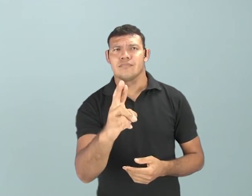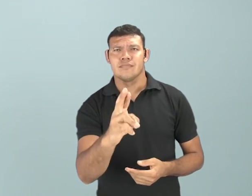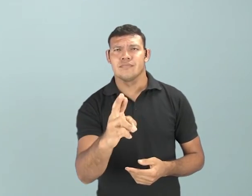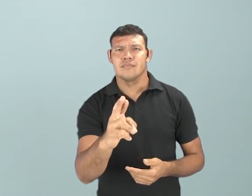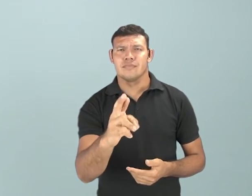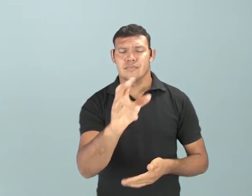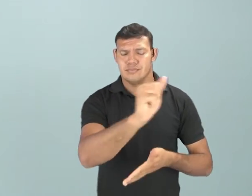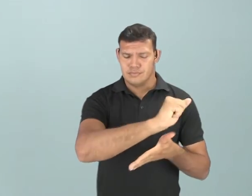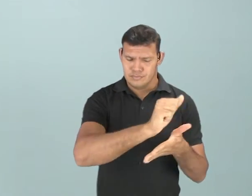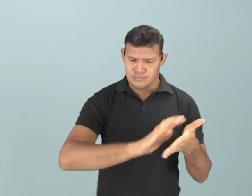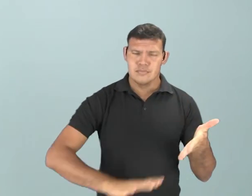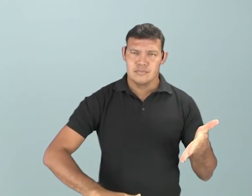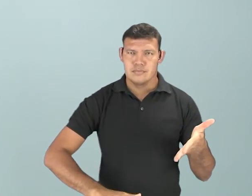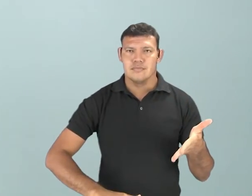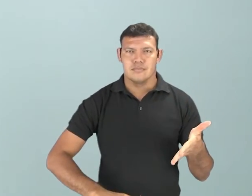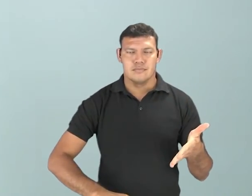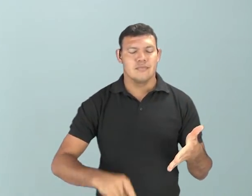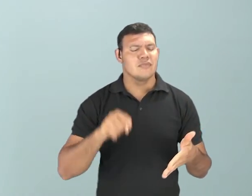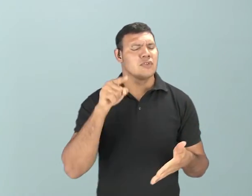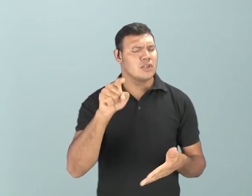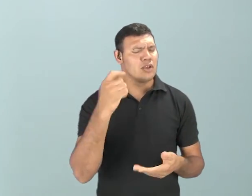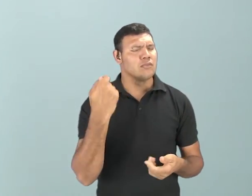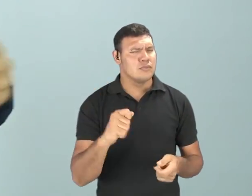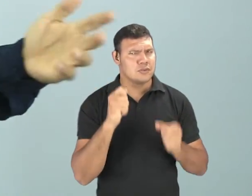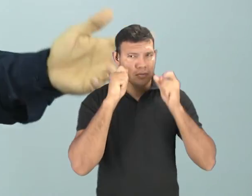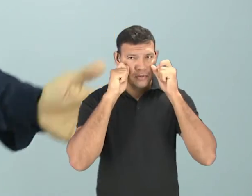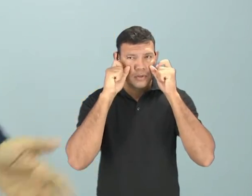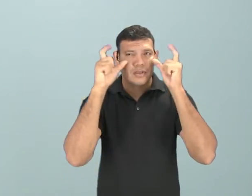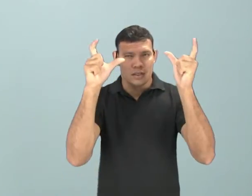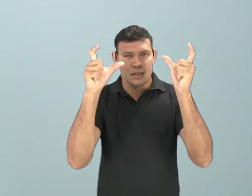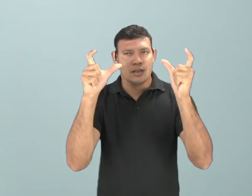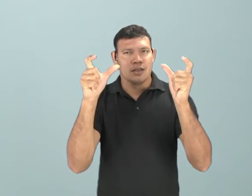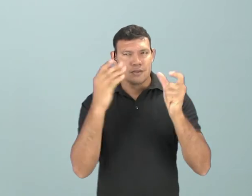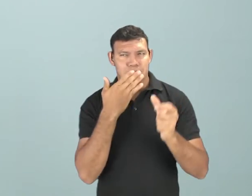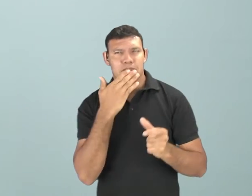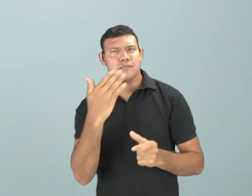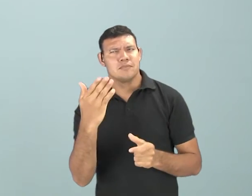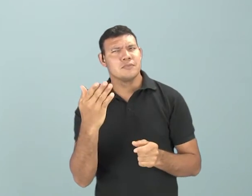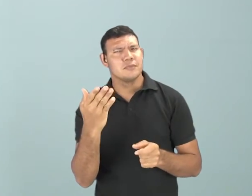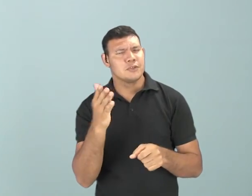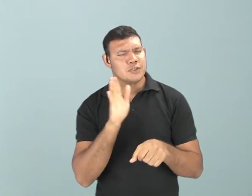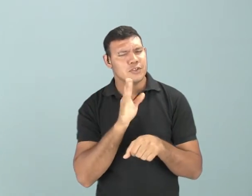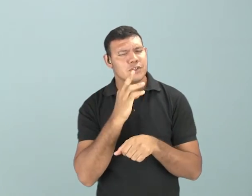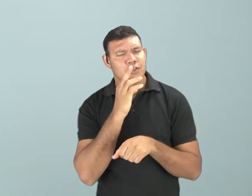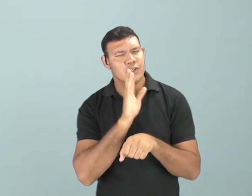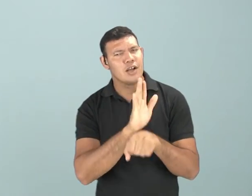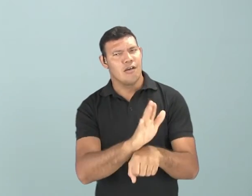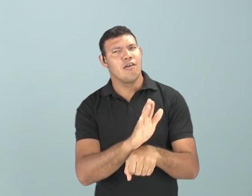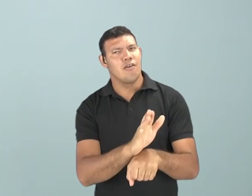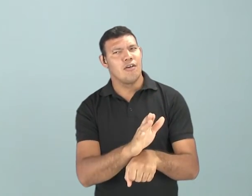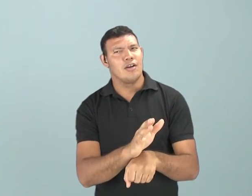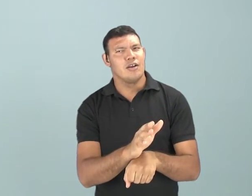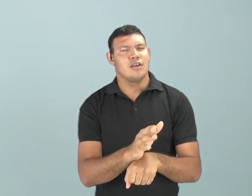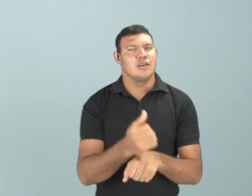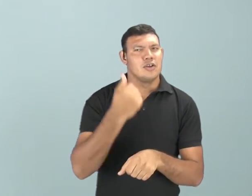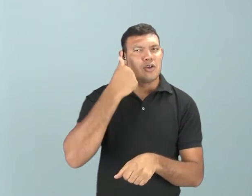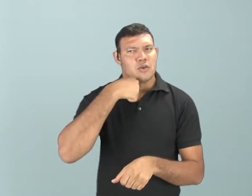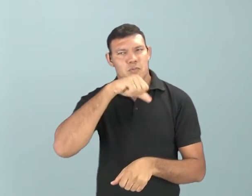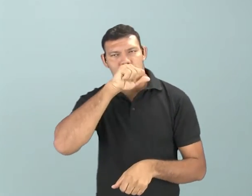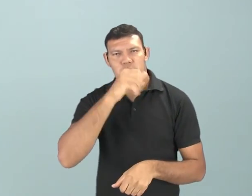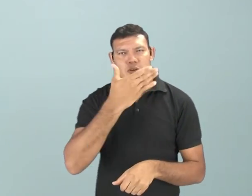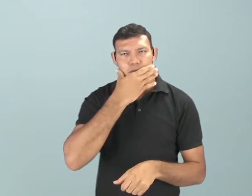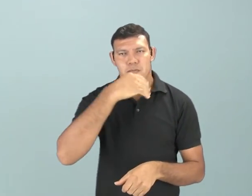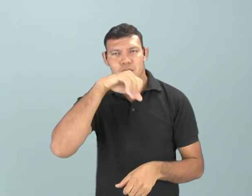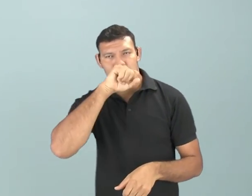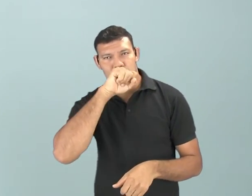esse nosso exercitando, mas você precisa estar bem atento. Você pode pegar a ajuda de qualquer pessoa que estiver aí na sala contigo, seu pai, sua mãe, seu irmão grande